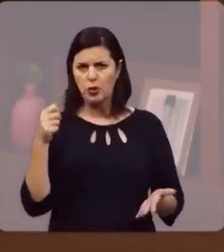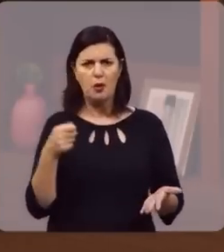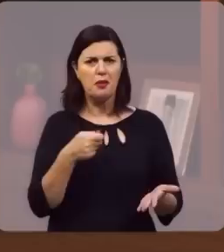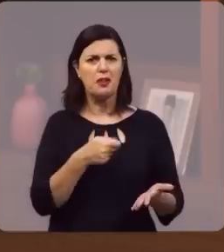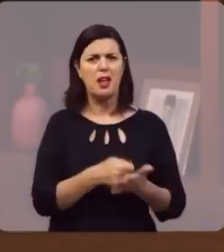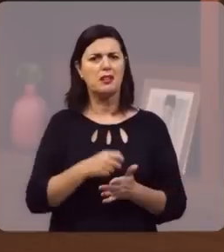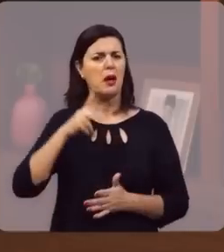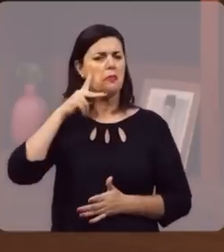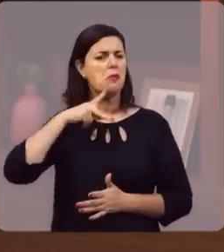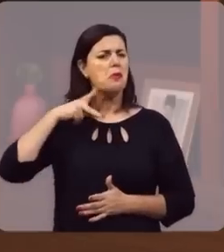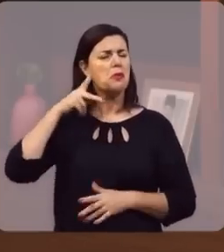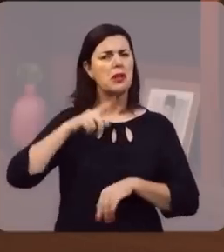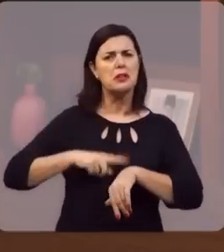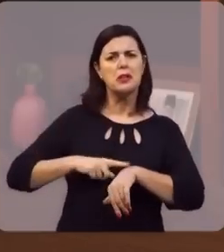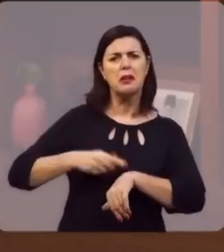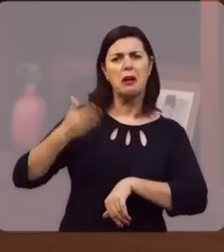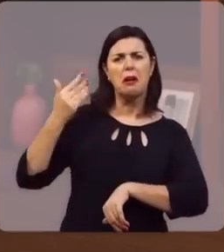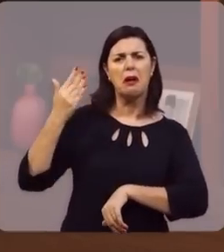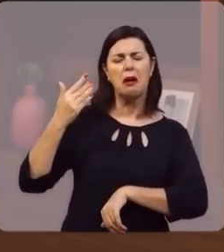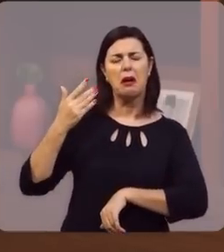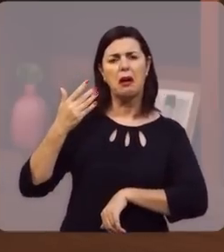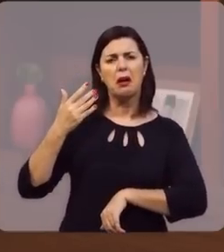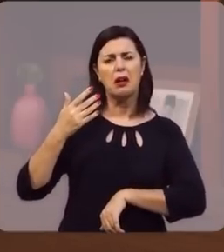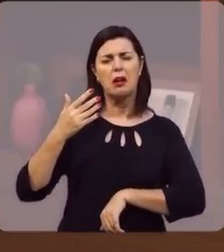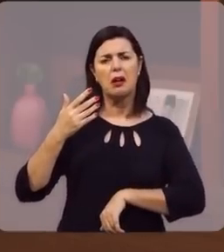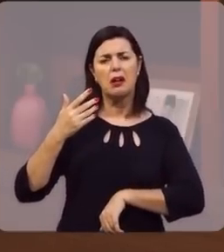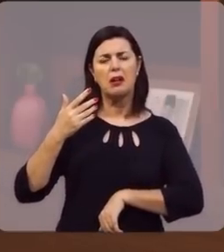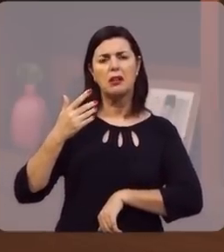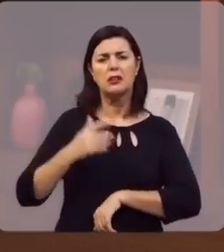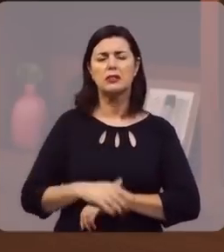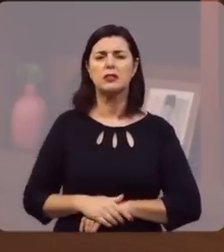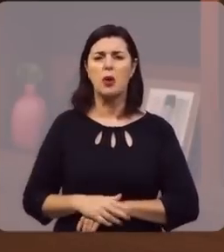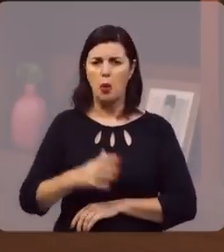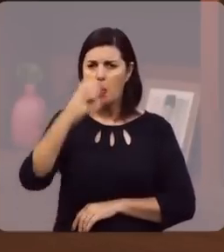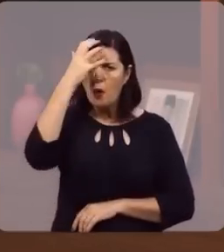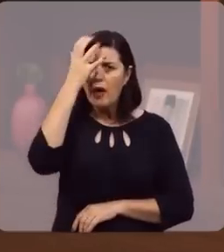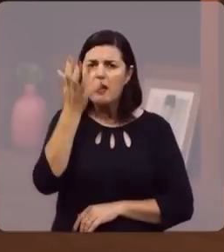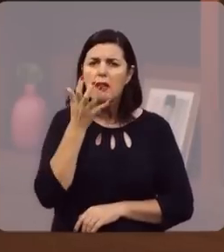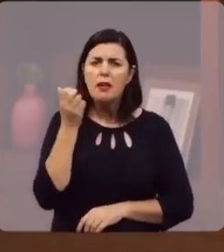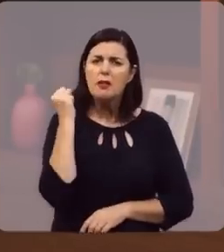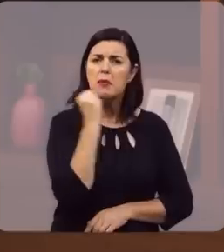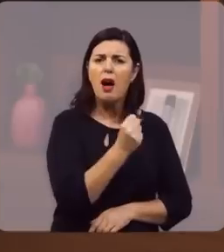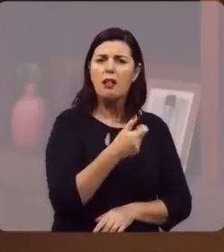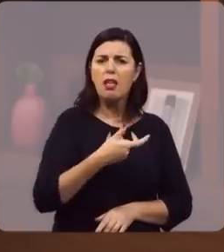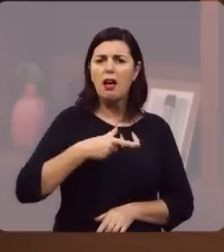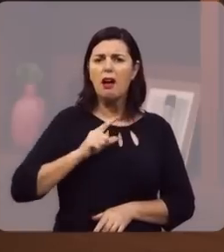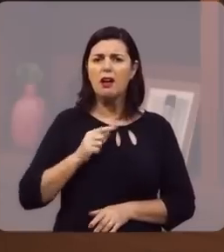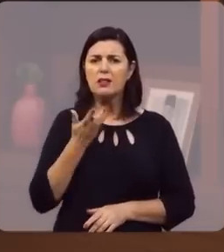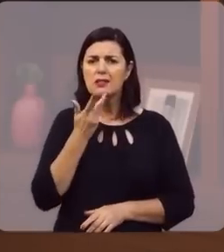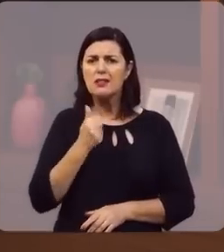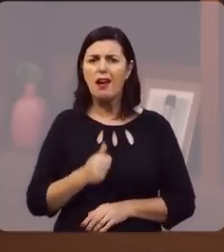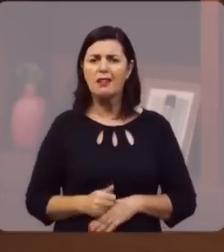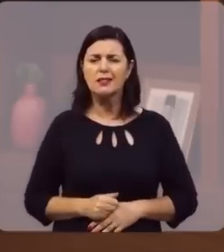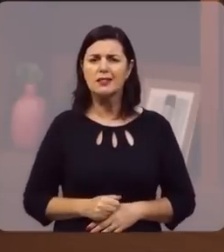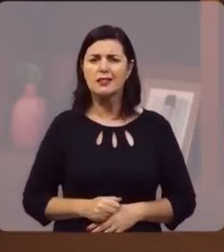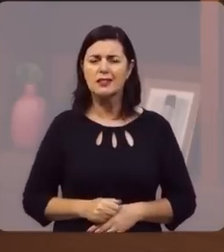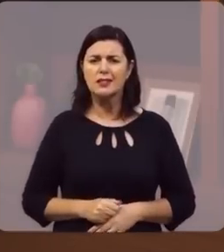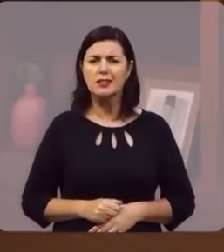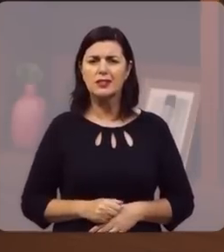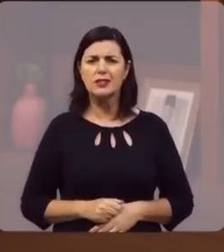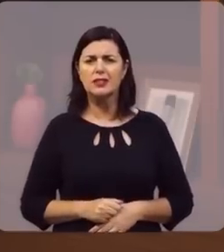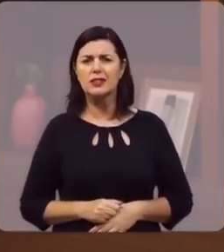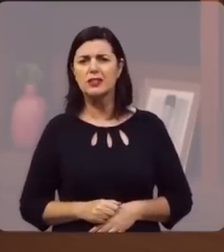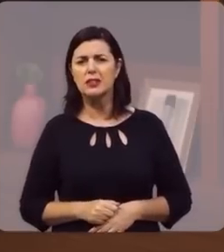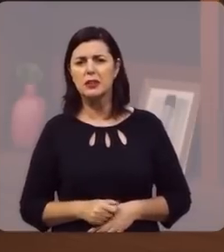autoridades políticas da época heróis quis matá-lo quando era criança a Herodes antipas